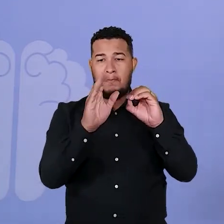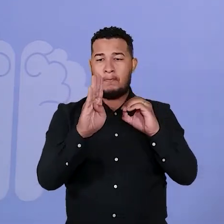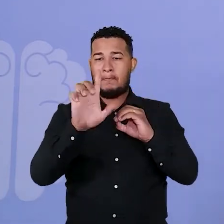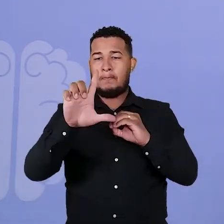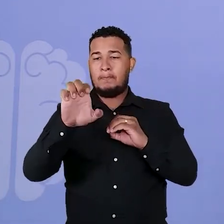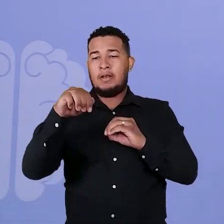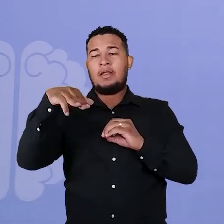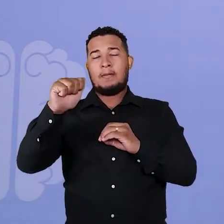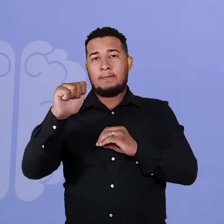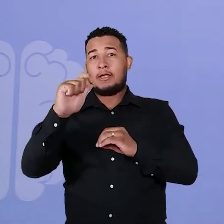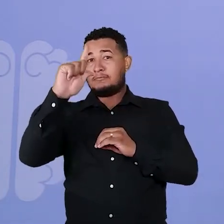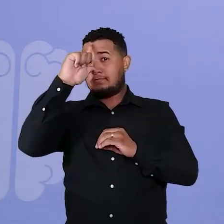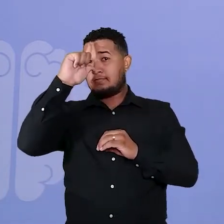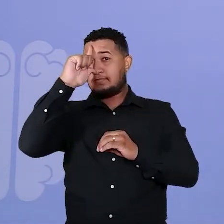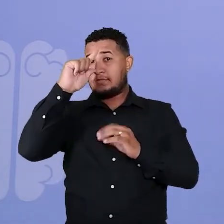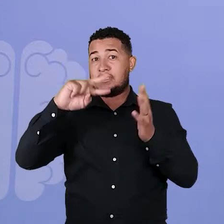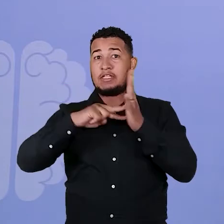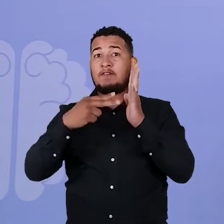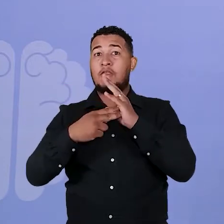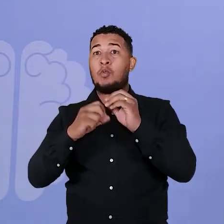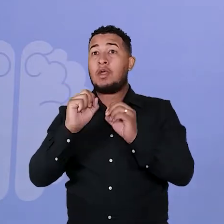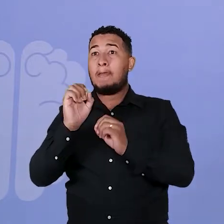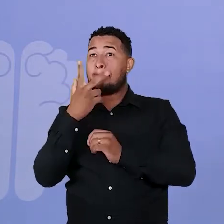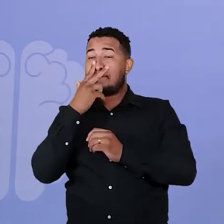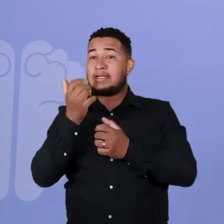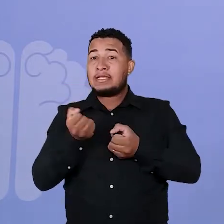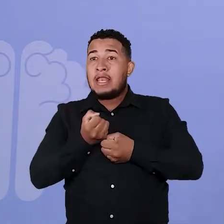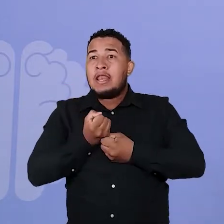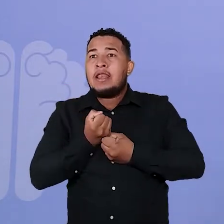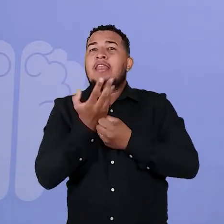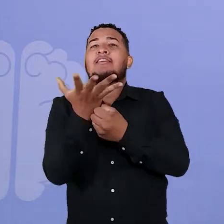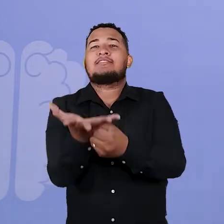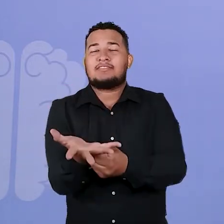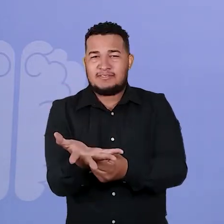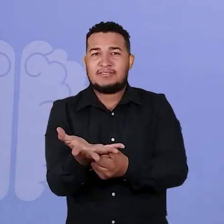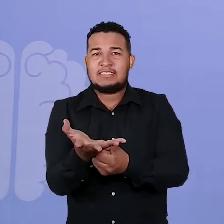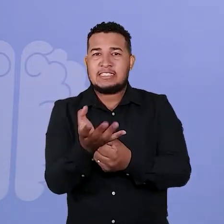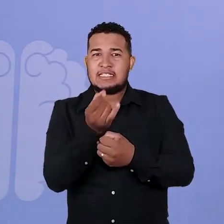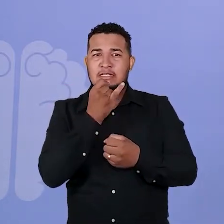blema, no grego, vem de balo, quer dizer lançar.